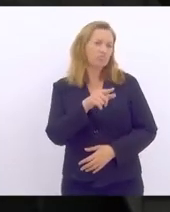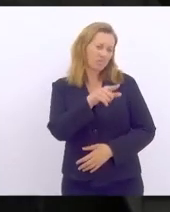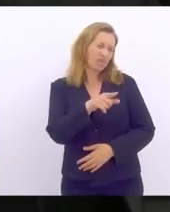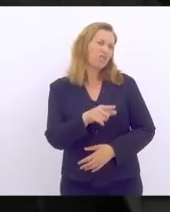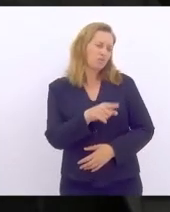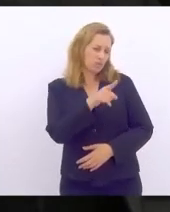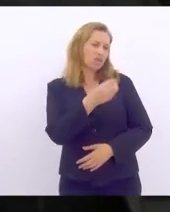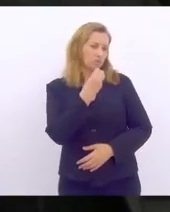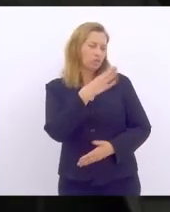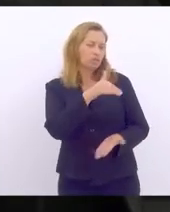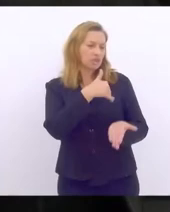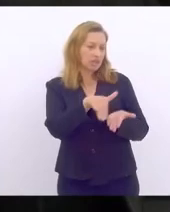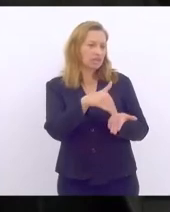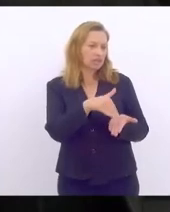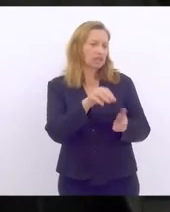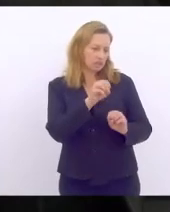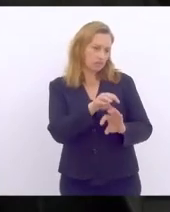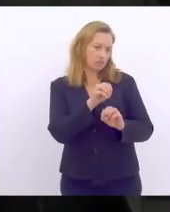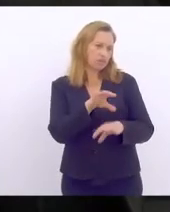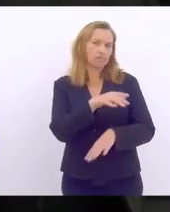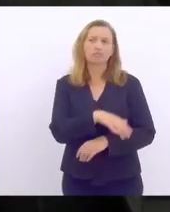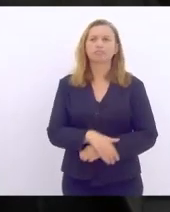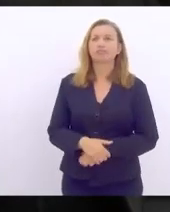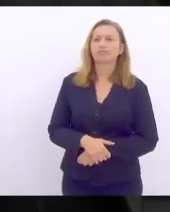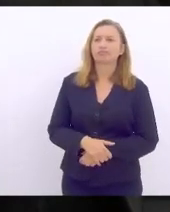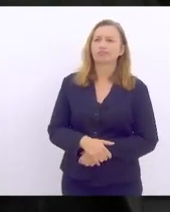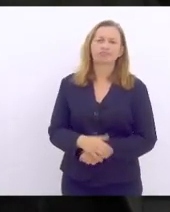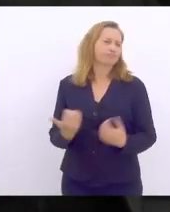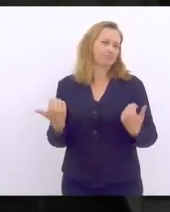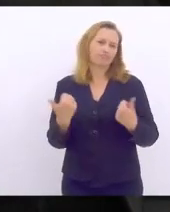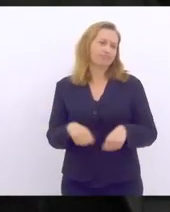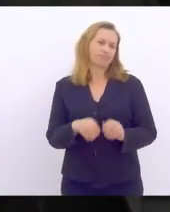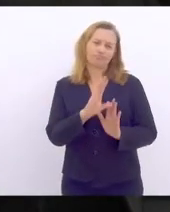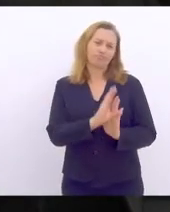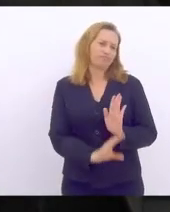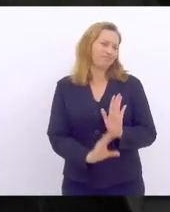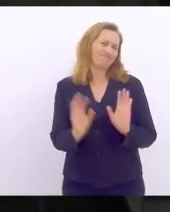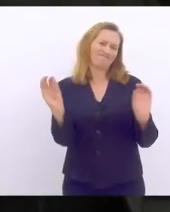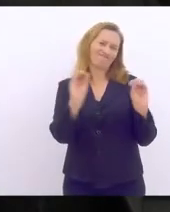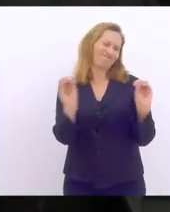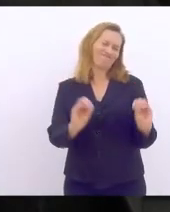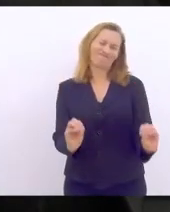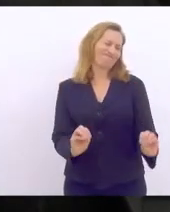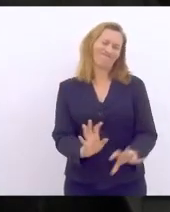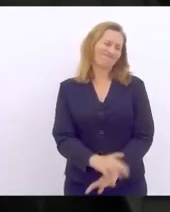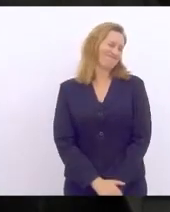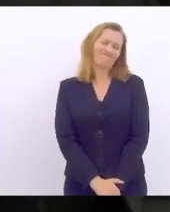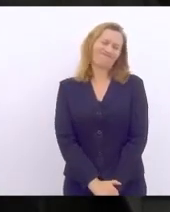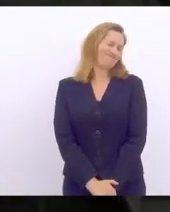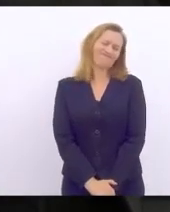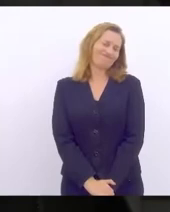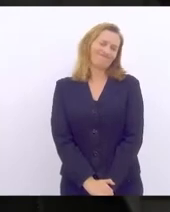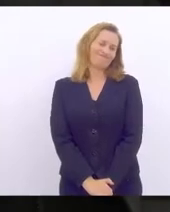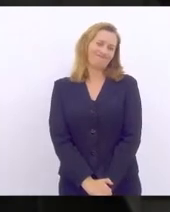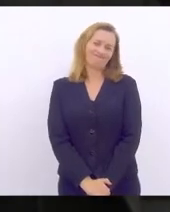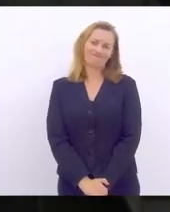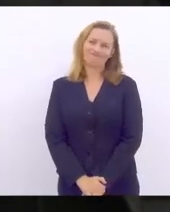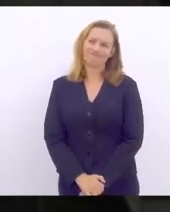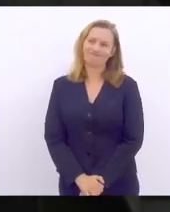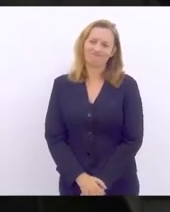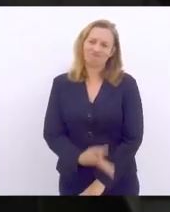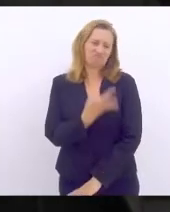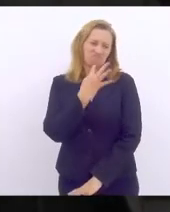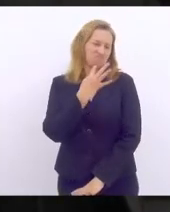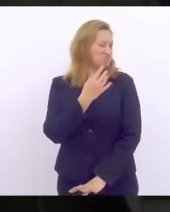diga assim você vai ser o secretário educação não precisasse habilitação não precisasse